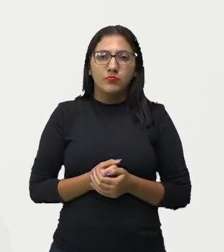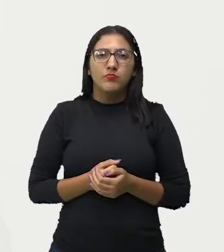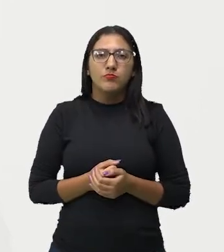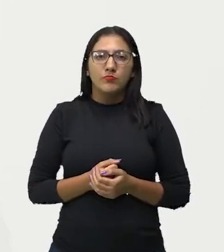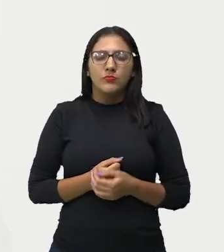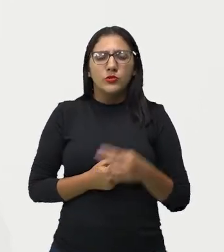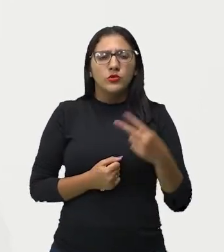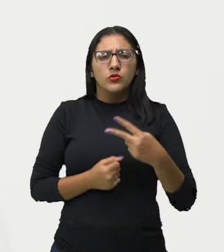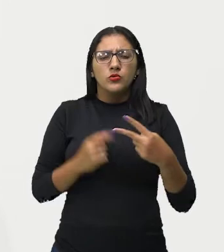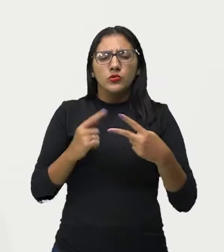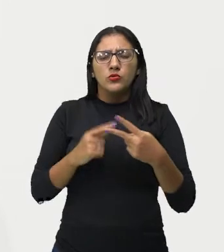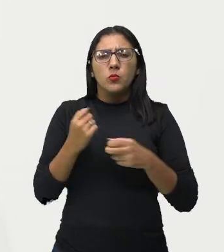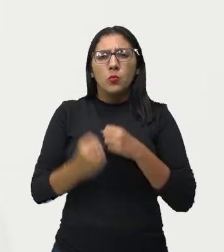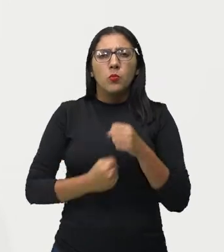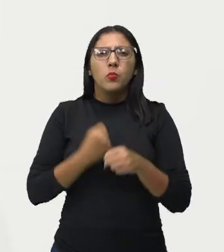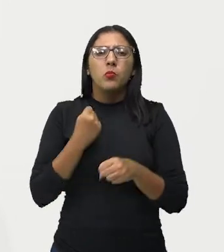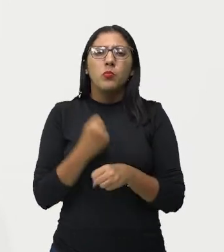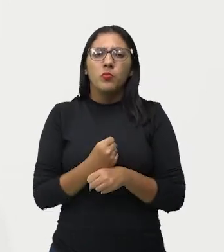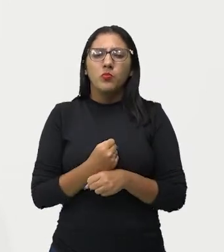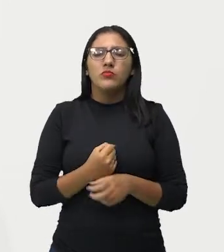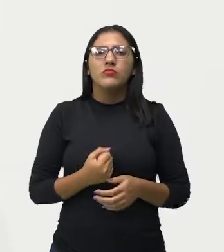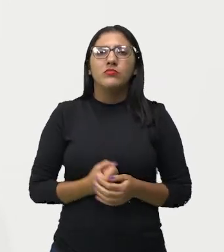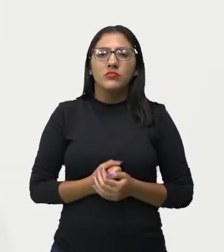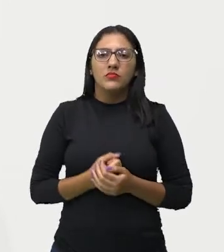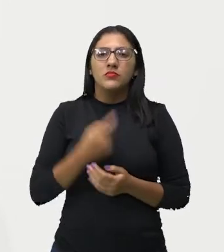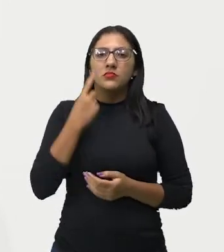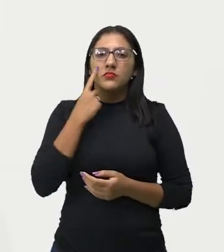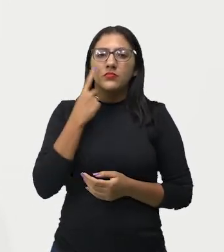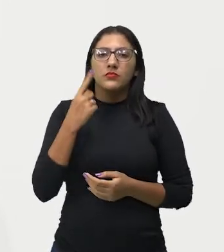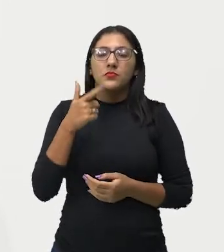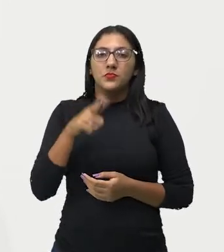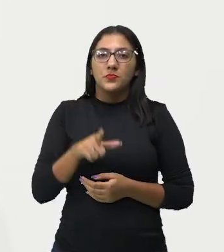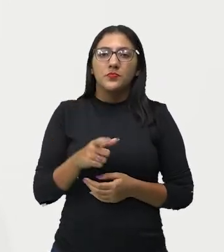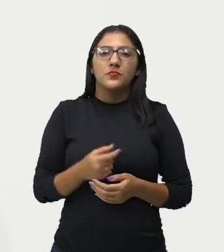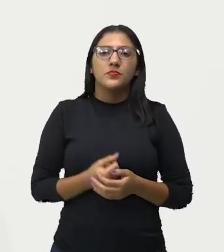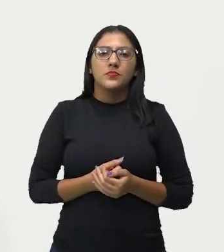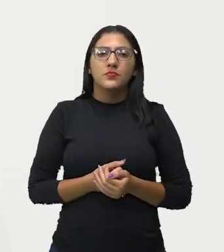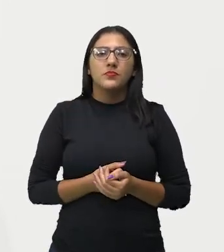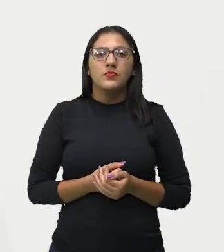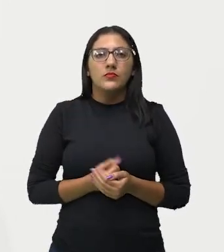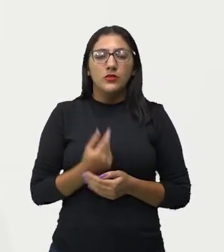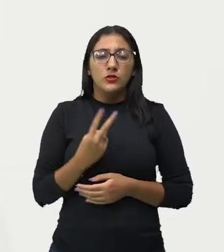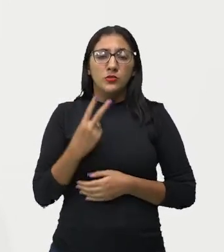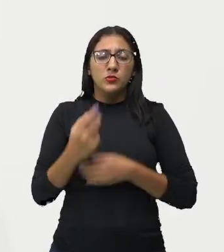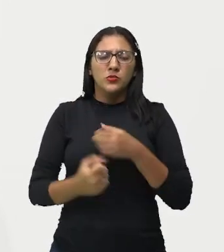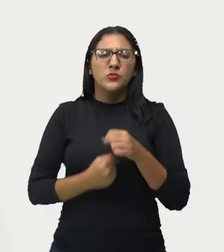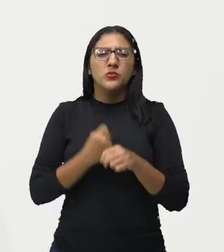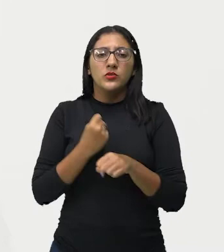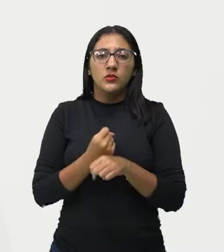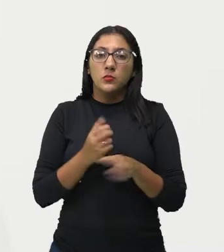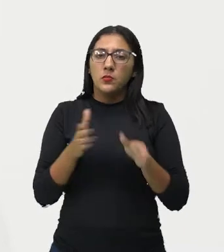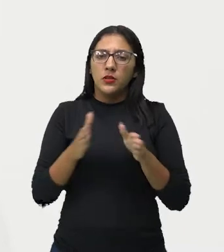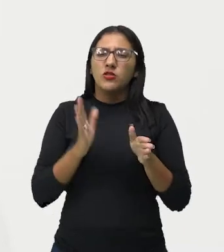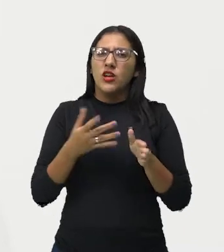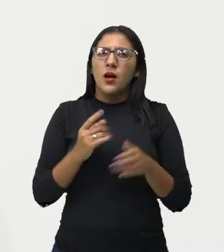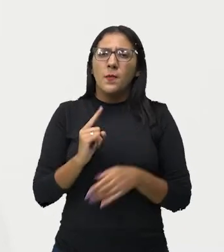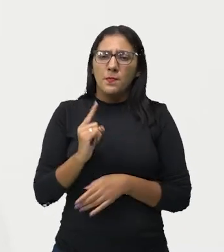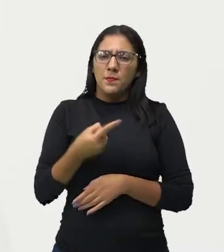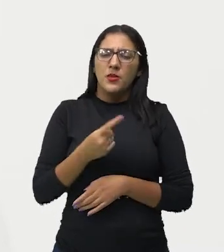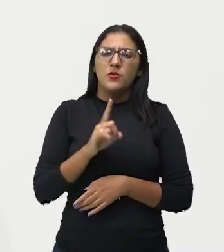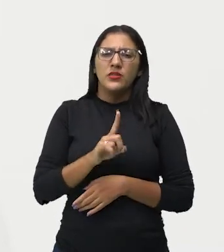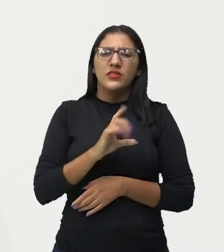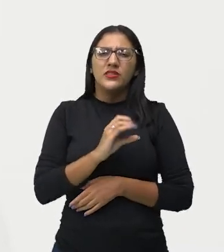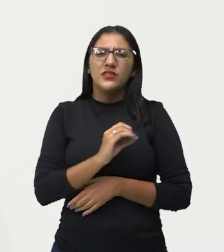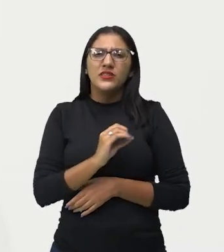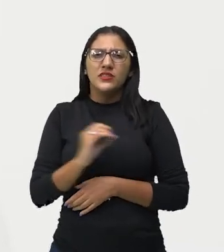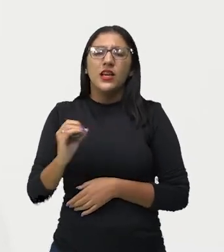que ele fez esse empréstimo? Olha só, acompanha comigo aqui, ó. No segundo ano, ele já tem 1.100. Por que 1.100? Porque